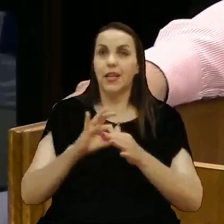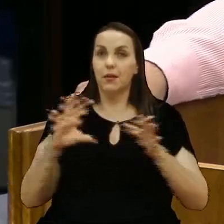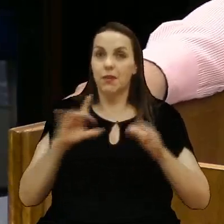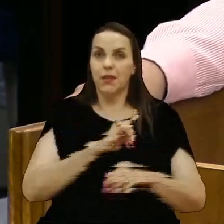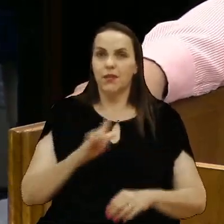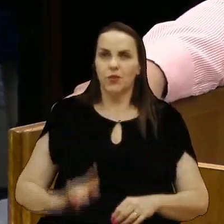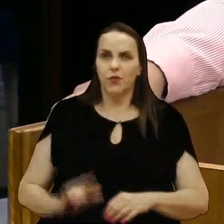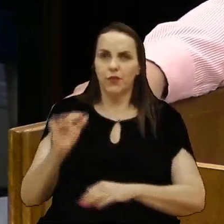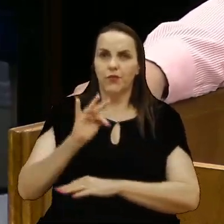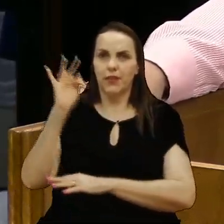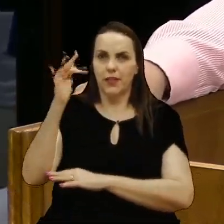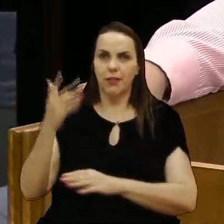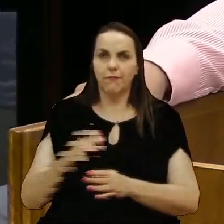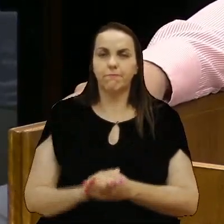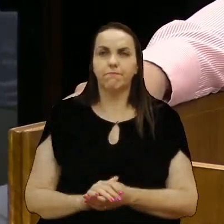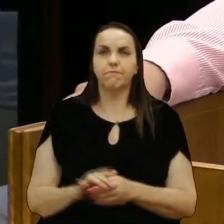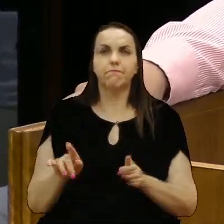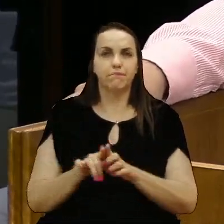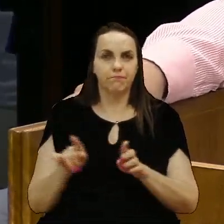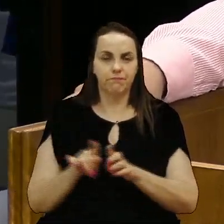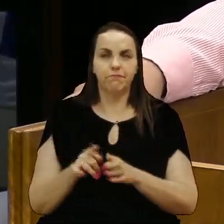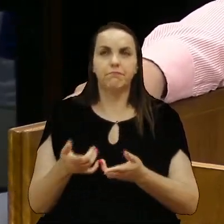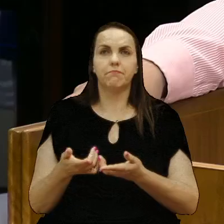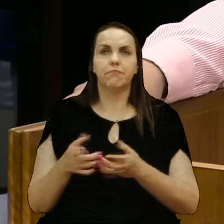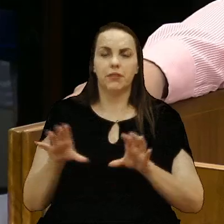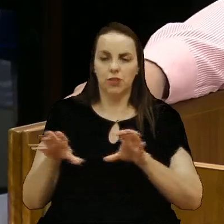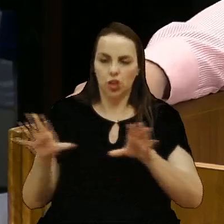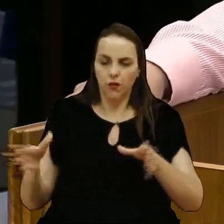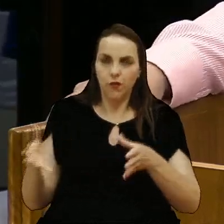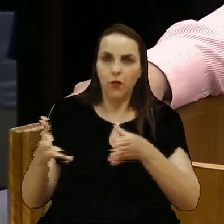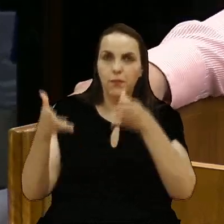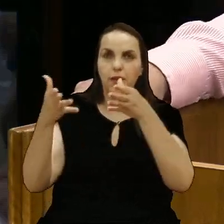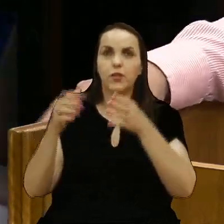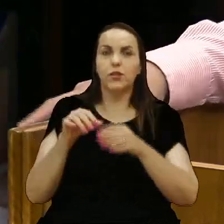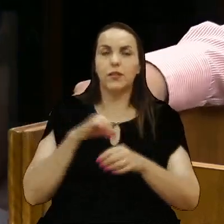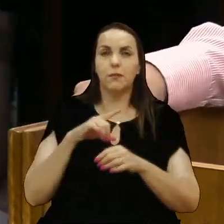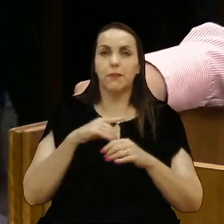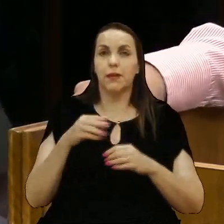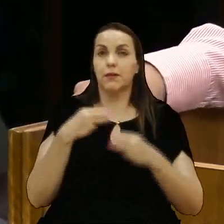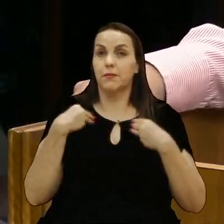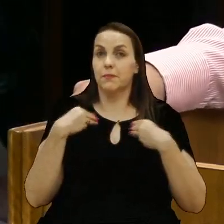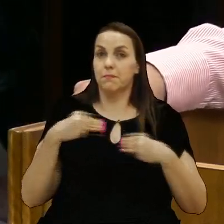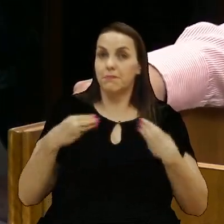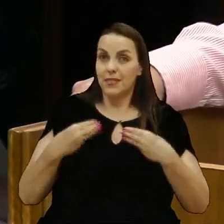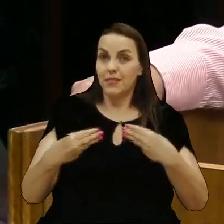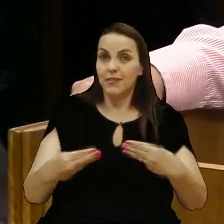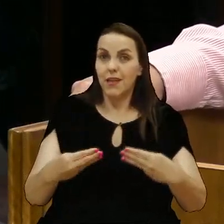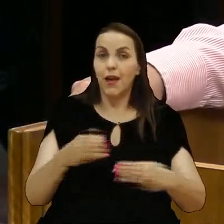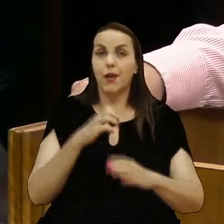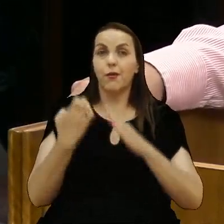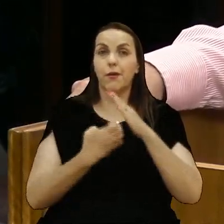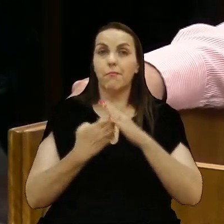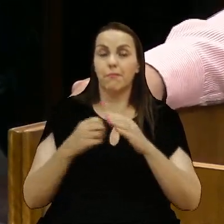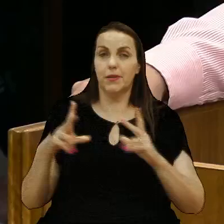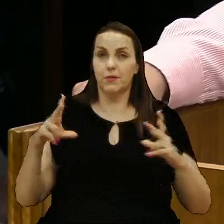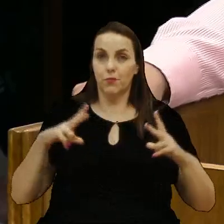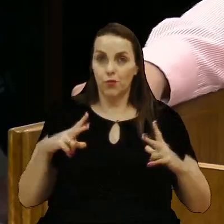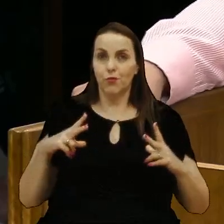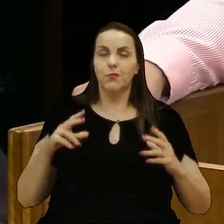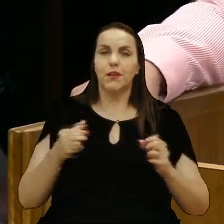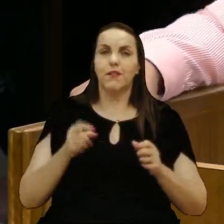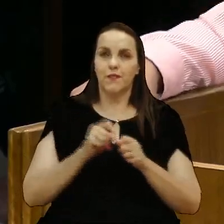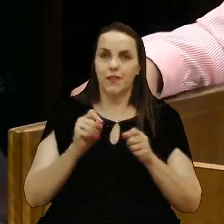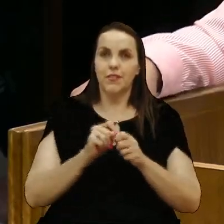federal, pelas agências de fomento, pelos ministérios, empresas públicas, para a realização